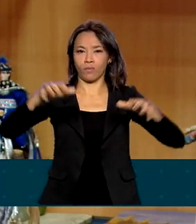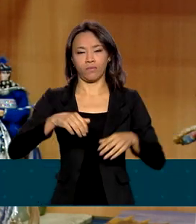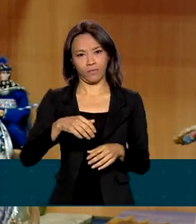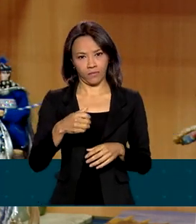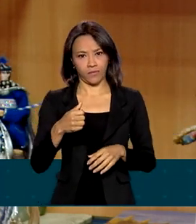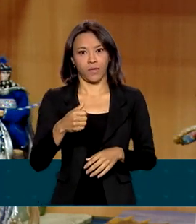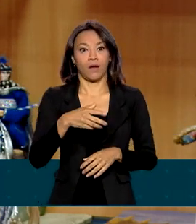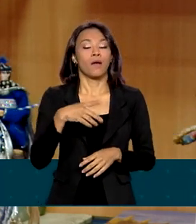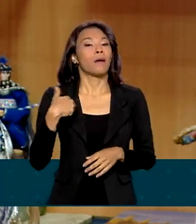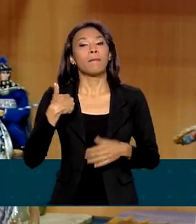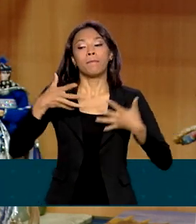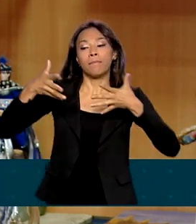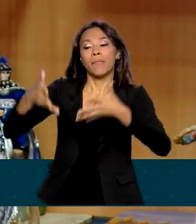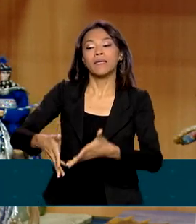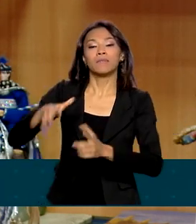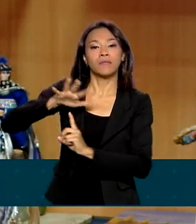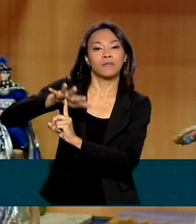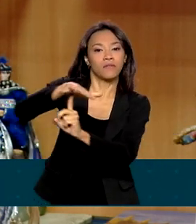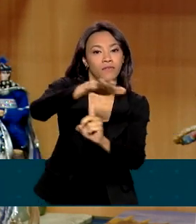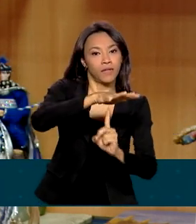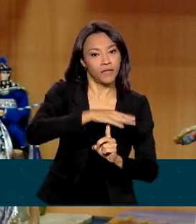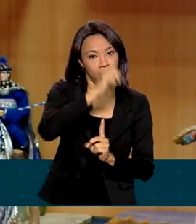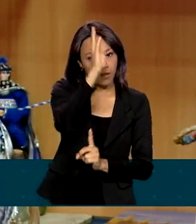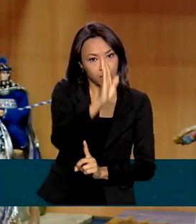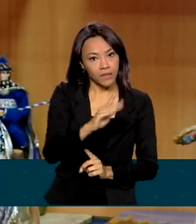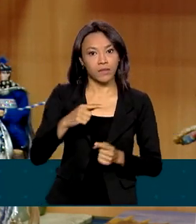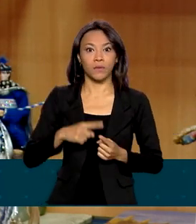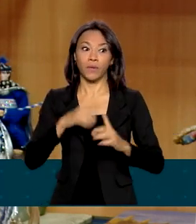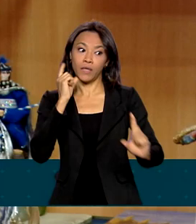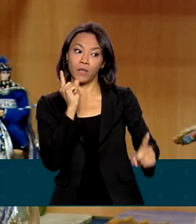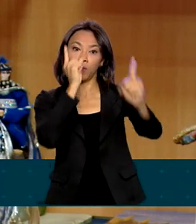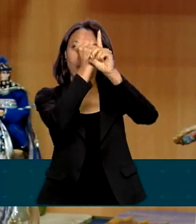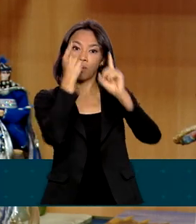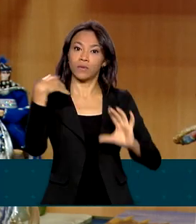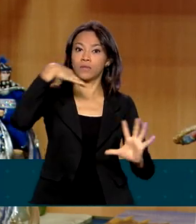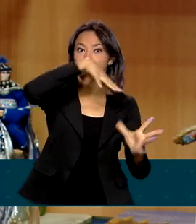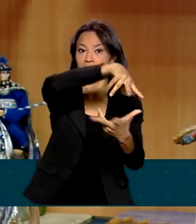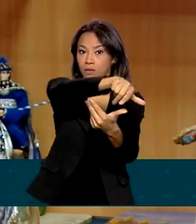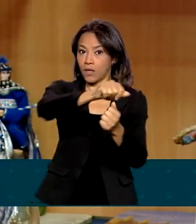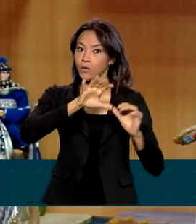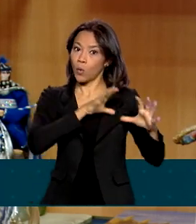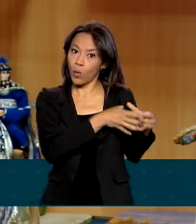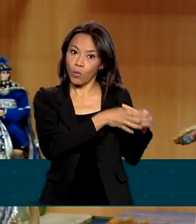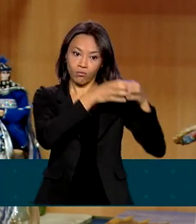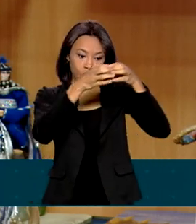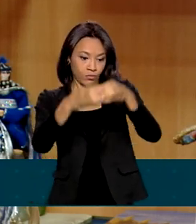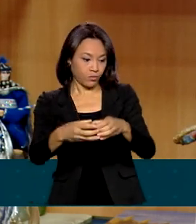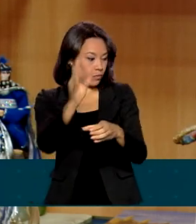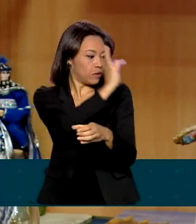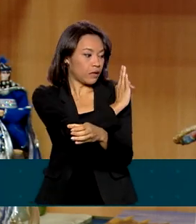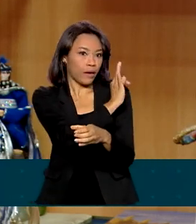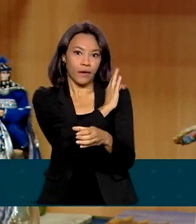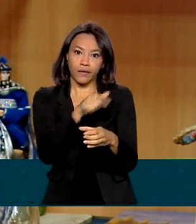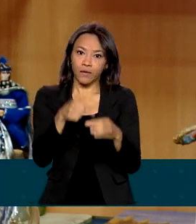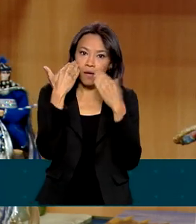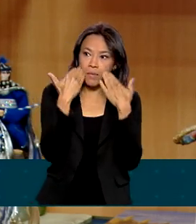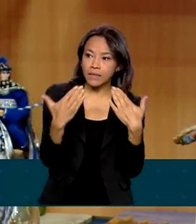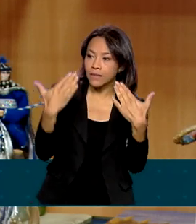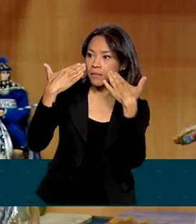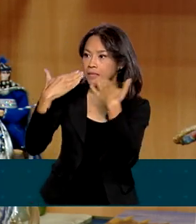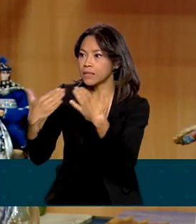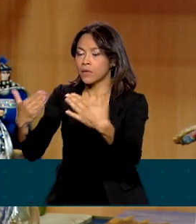nossa o pastor em feiras e eventos internacionais com nossa equipe técnica e a gente tá assim gerando uma